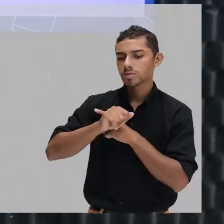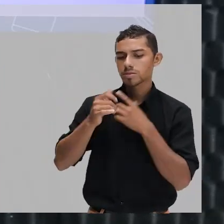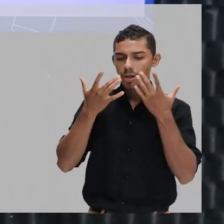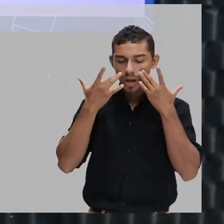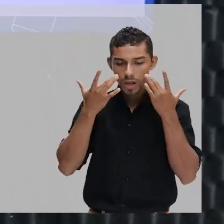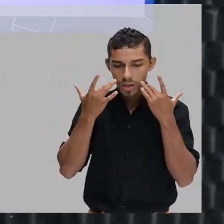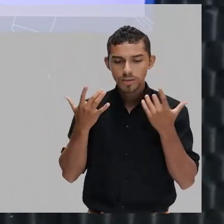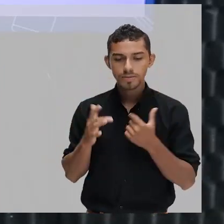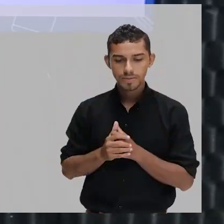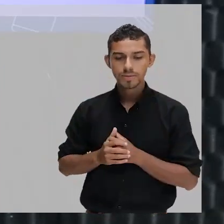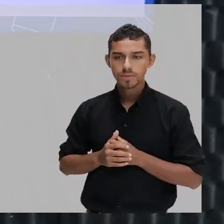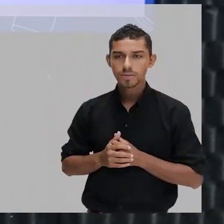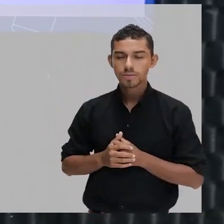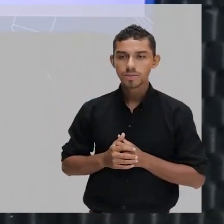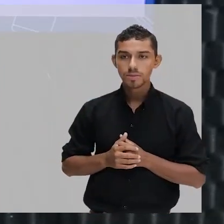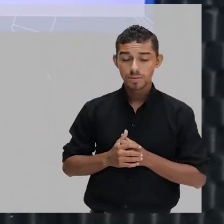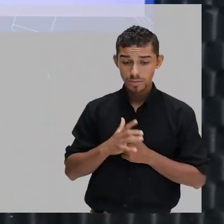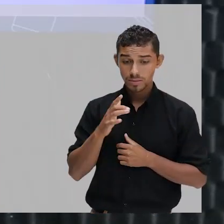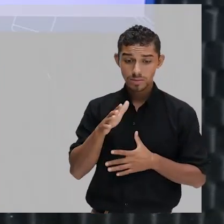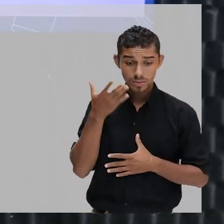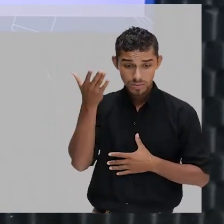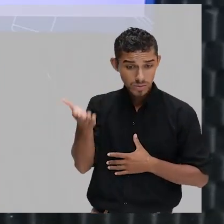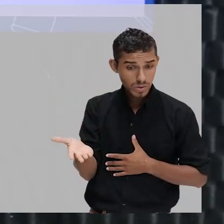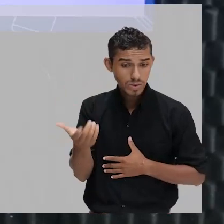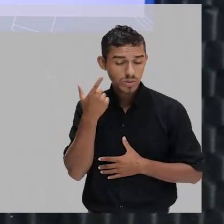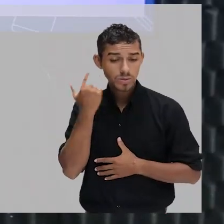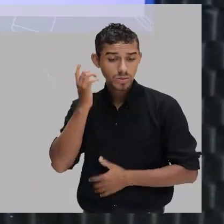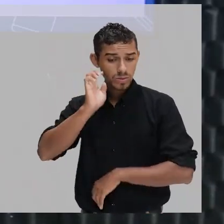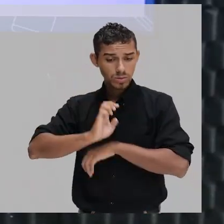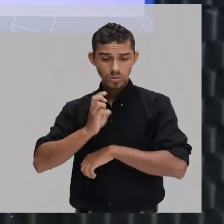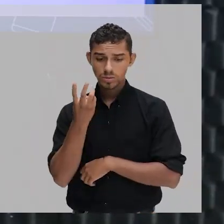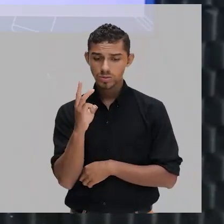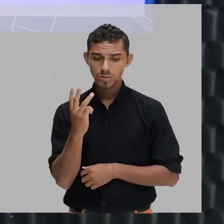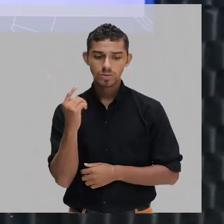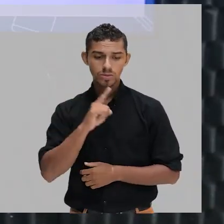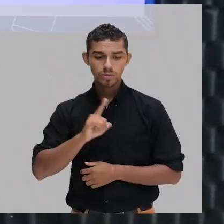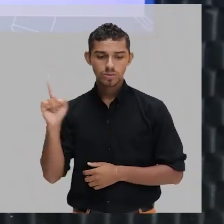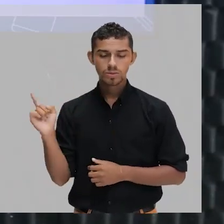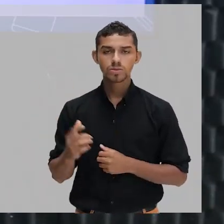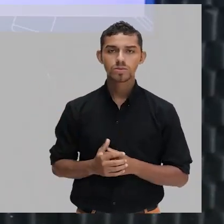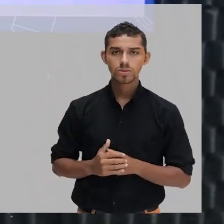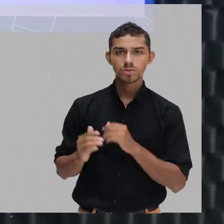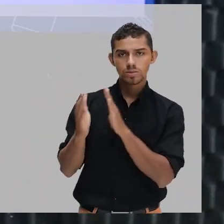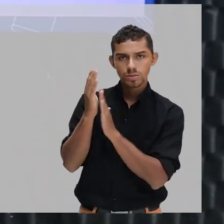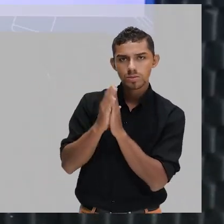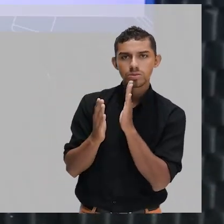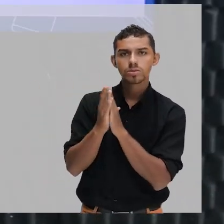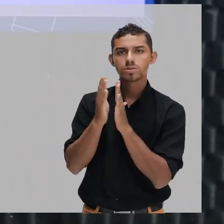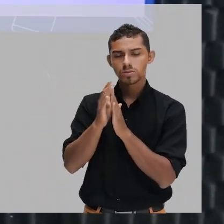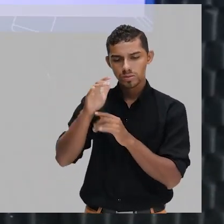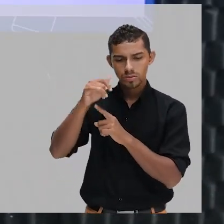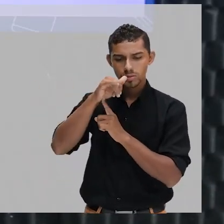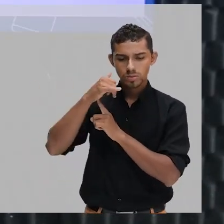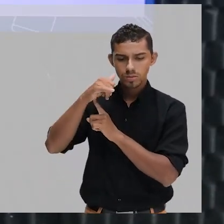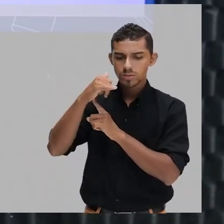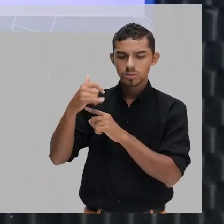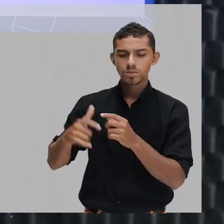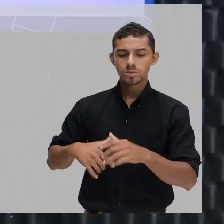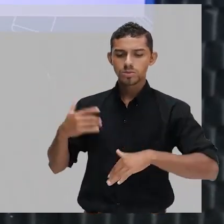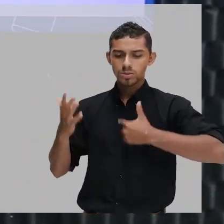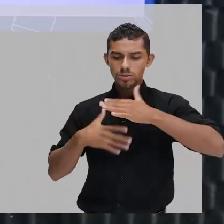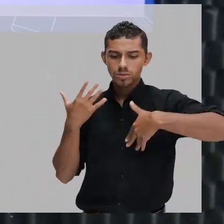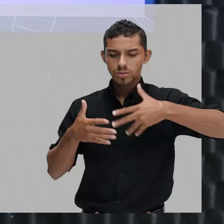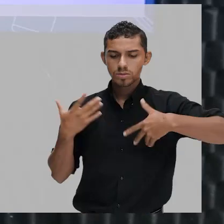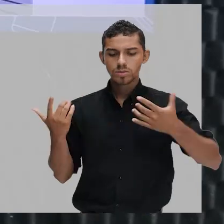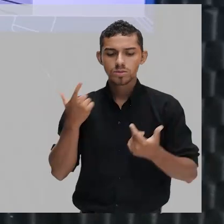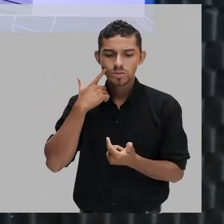Beto Bittencourt, ela vai beber na fonte da cultura maranhense, que, nossa, pelo amor de Deus, é riquíssima. Bumba Meu Boi, Tambor de Crioulo, Festejo Divino do